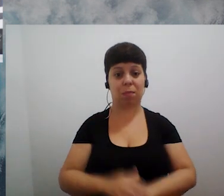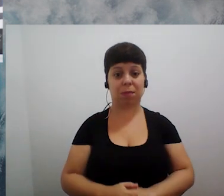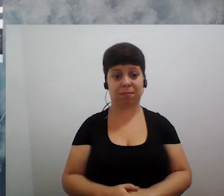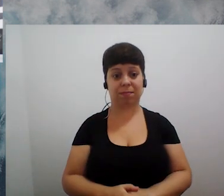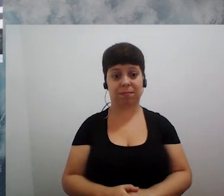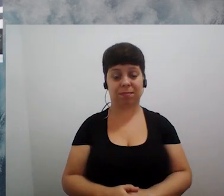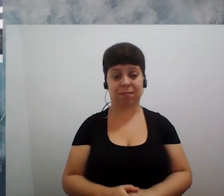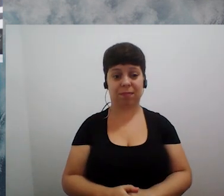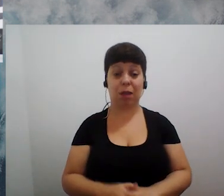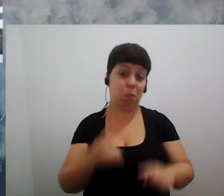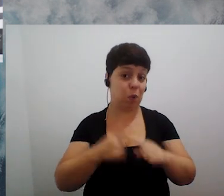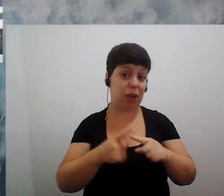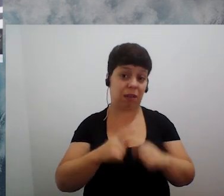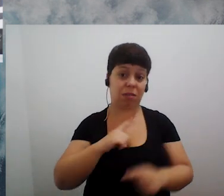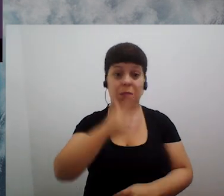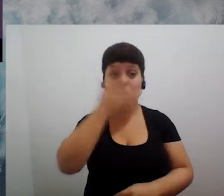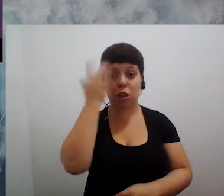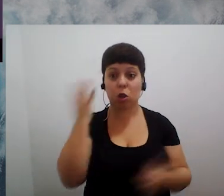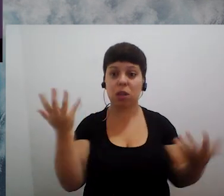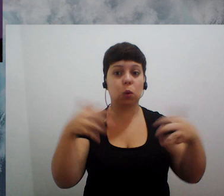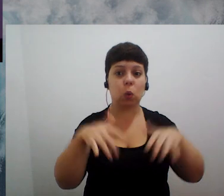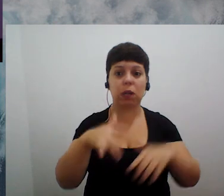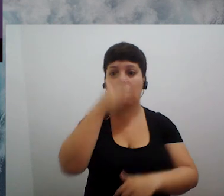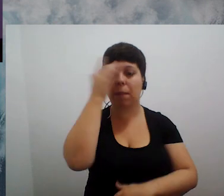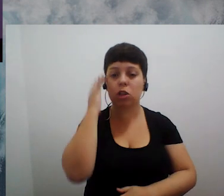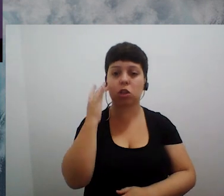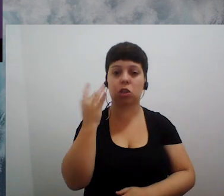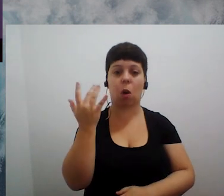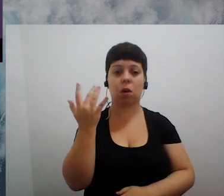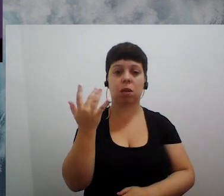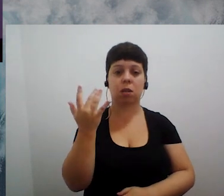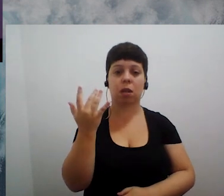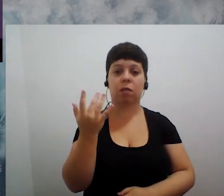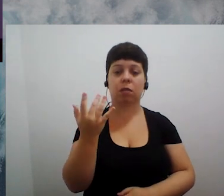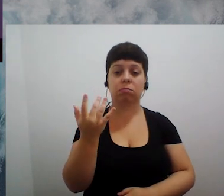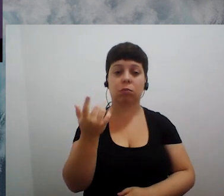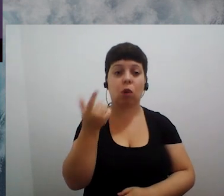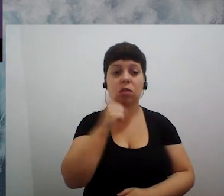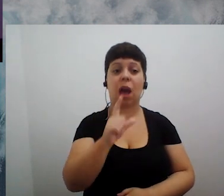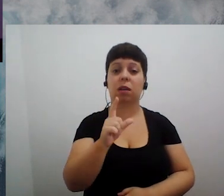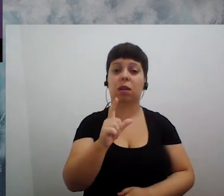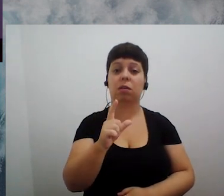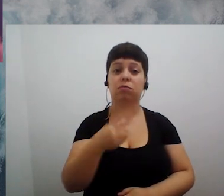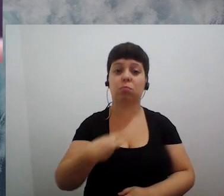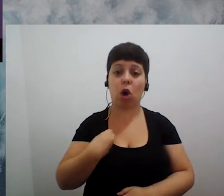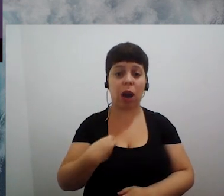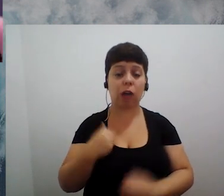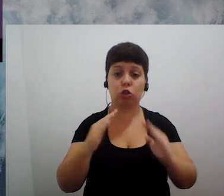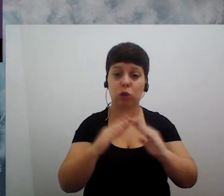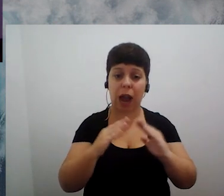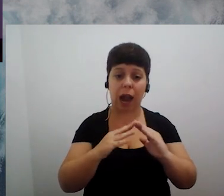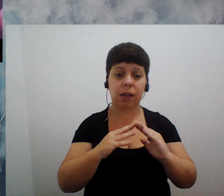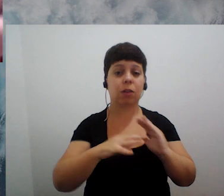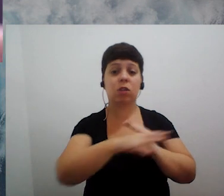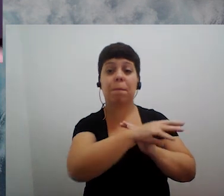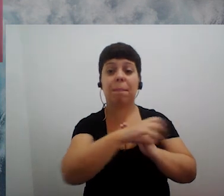ver como some. Né? Assim, né? Porque você vai ter pessoas incluídas, pessoas que vão ter condição de viver num local onde tem um caminhão